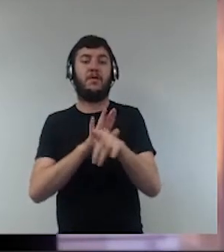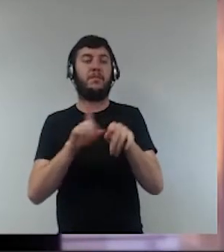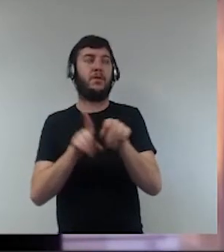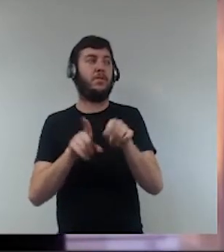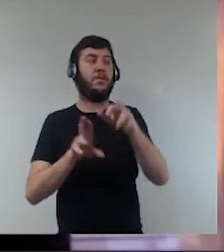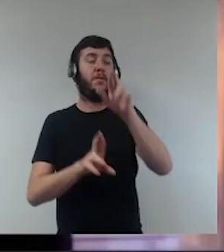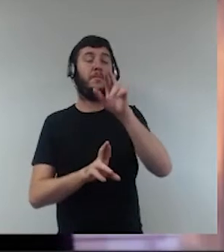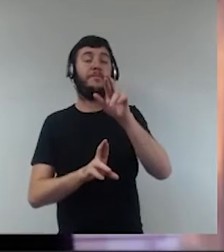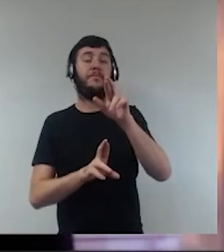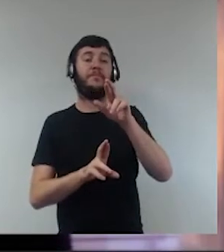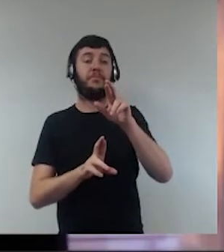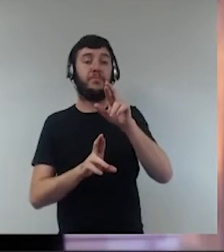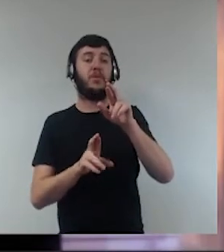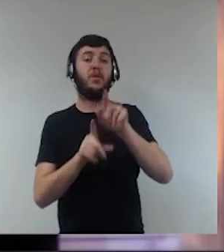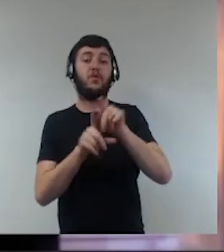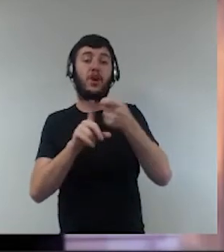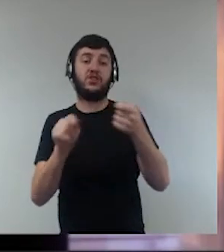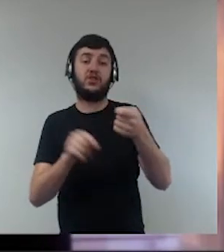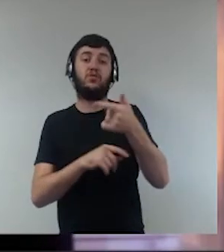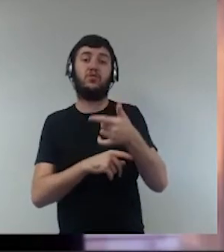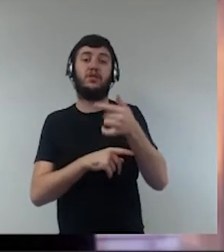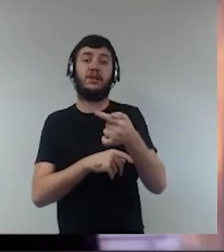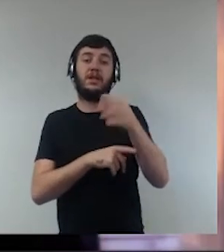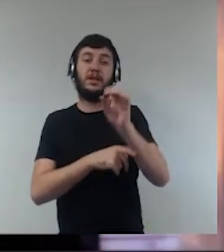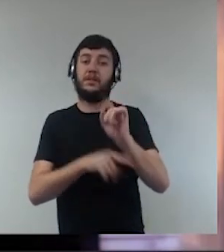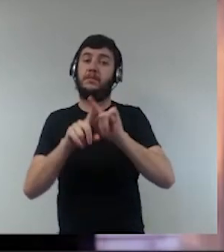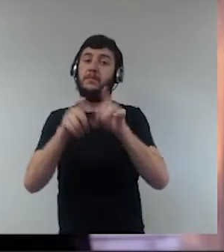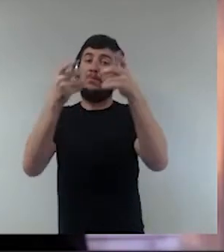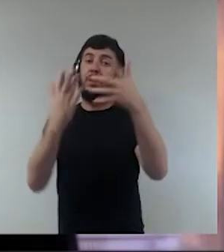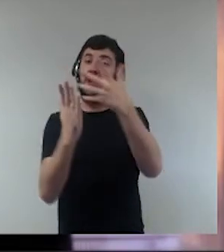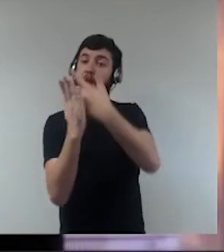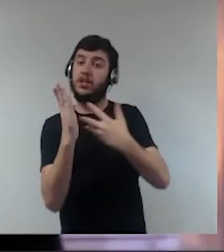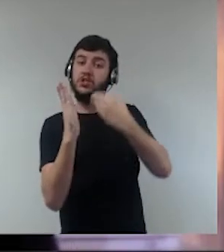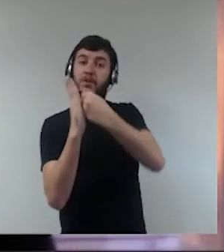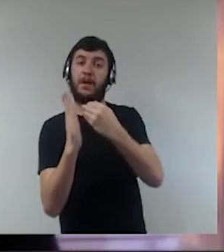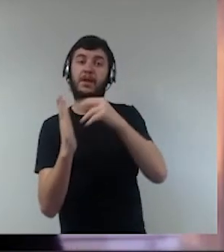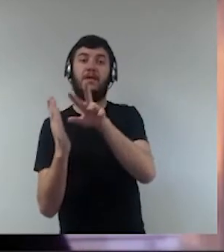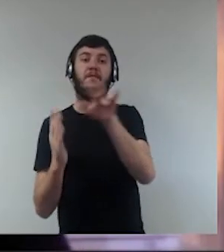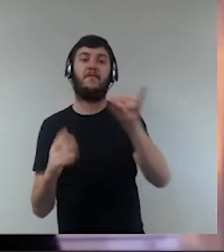que diz que as intimações serão, sempre que possível,